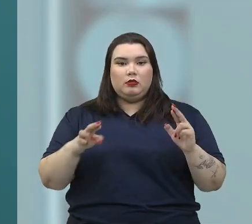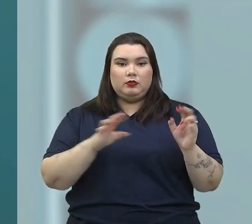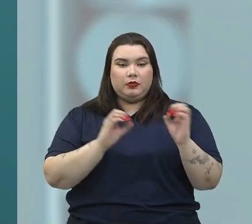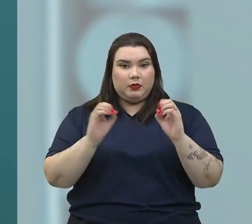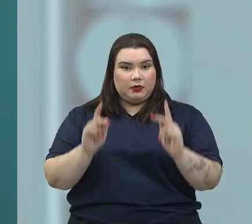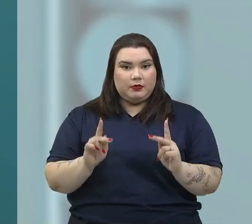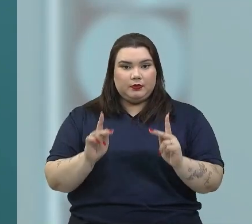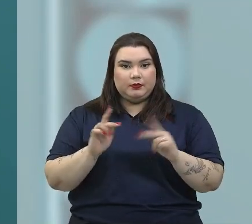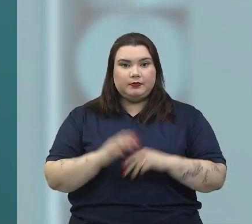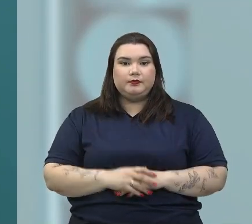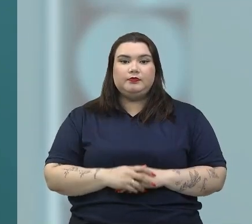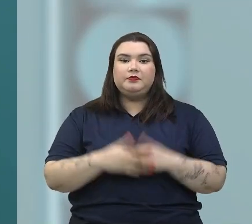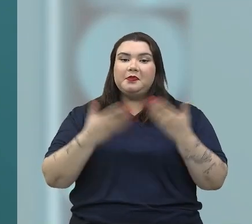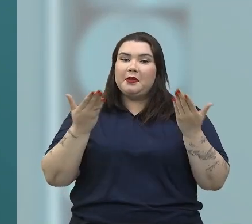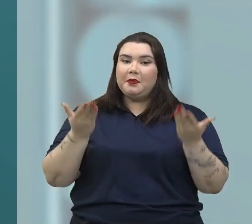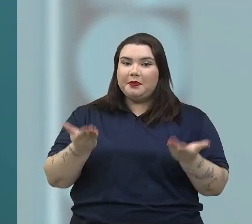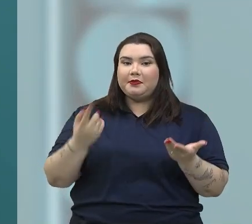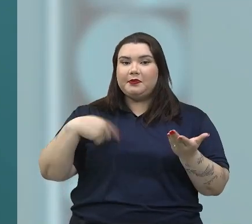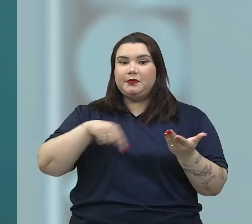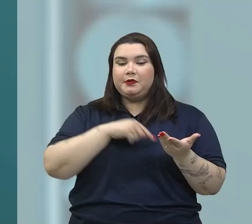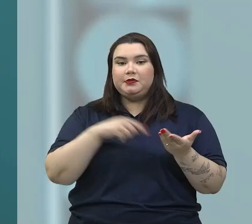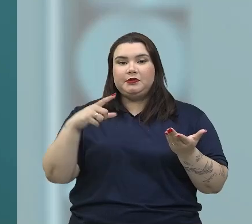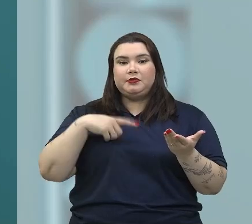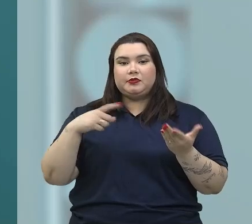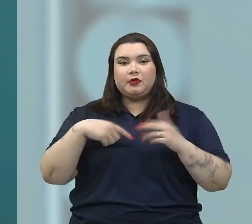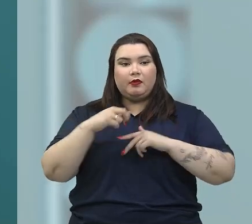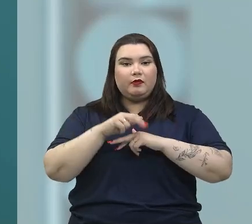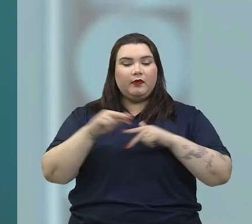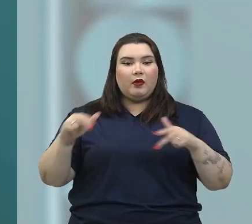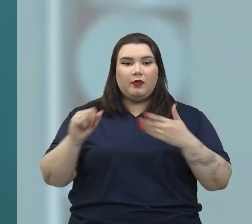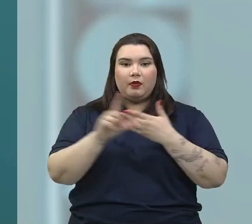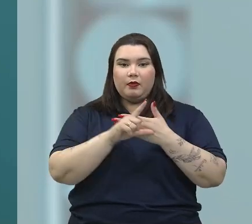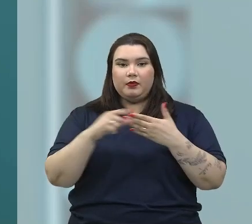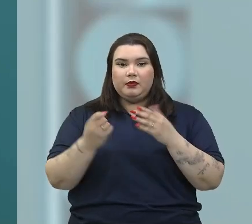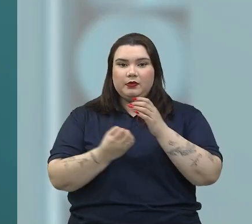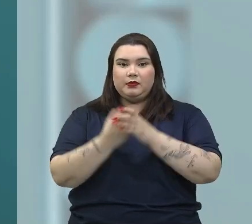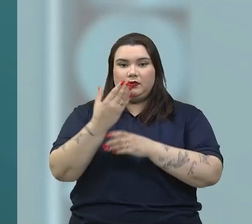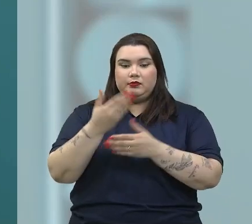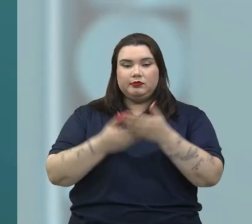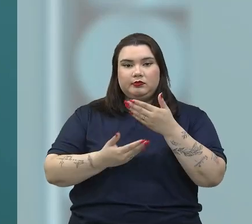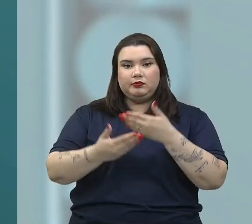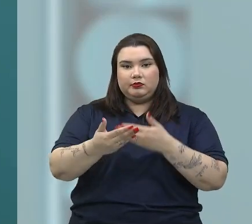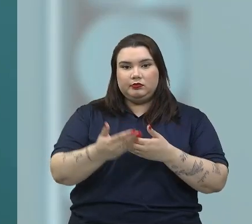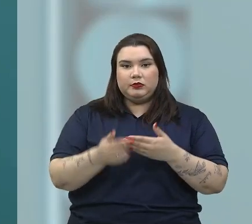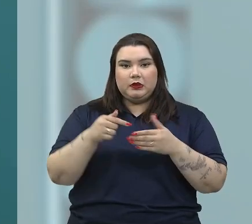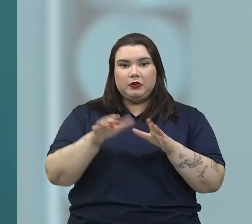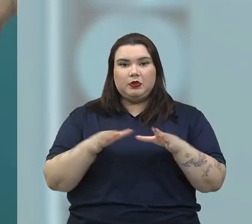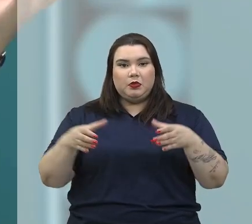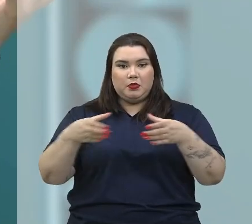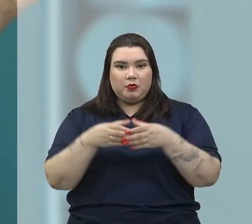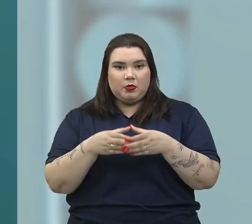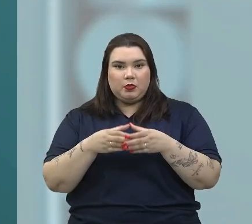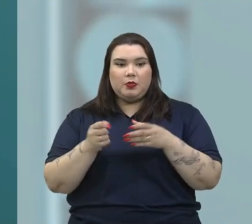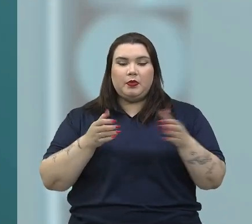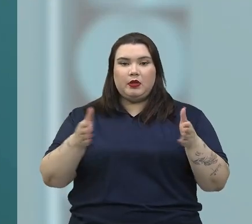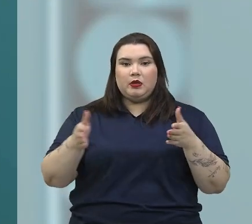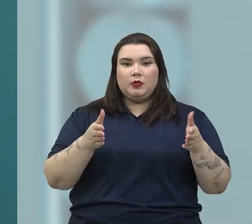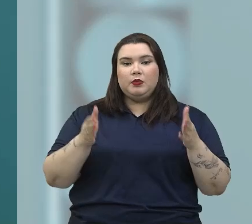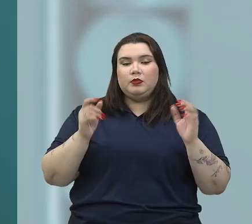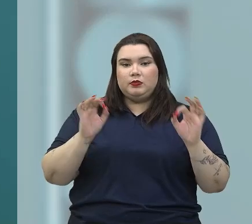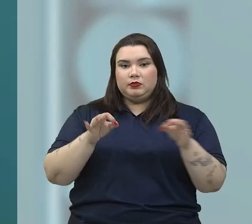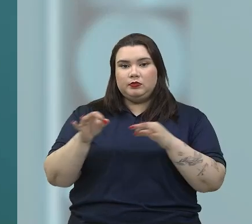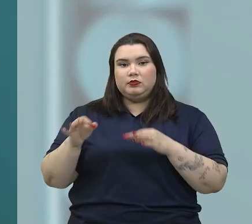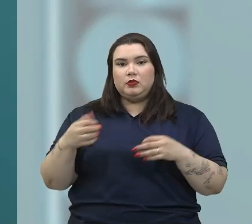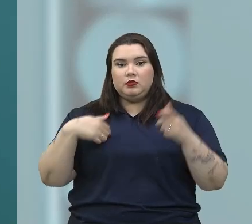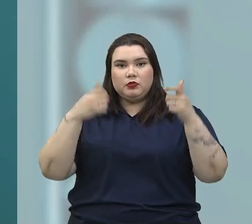ok? Então, nós vamos ter vários autores que surgem a partir desse grupo, desse momento, digamos assim.